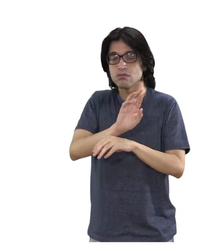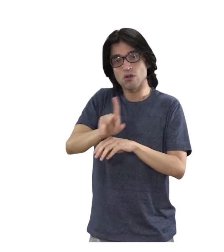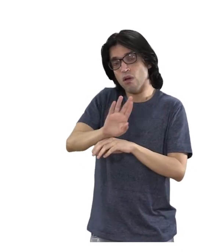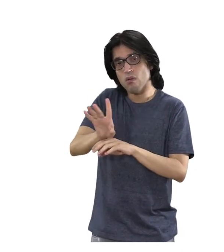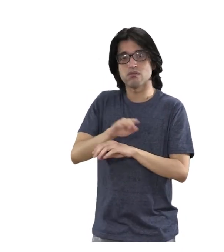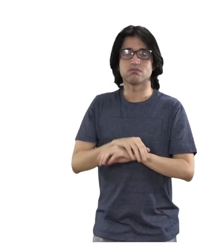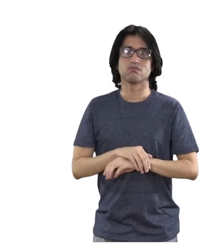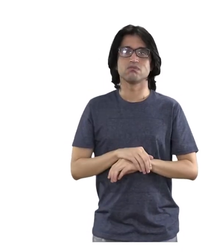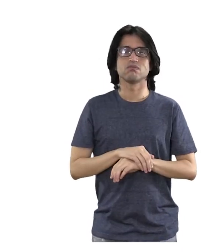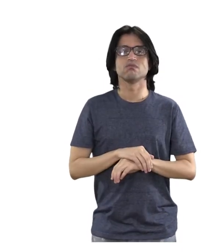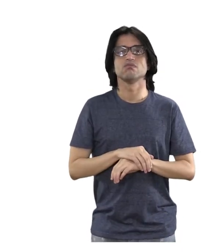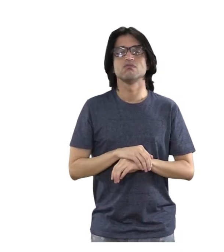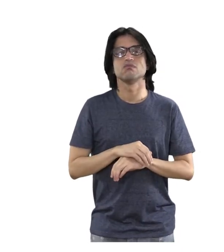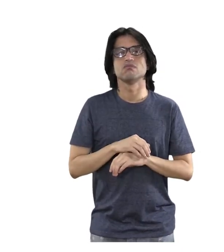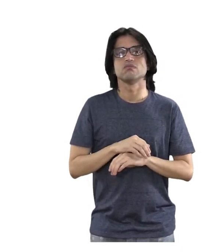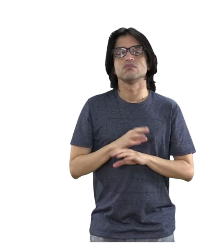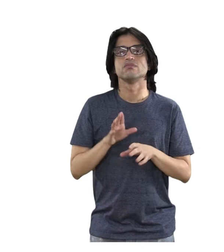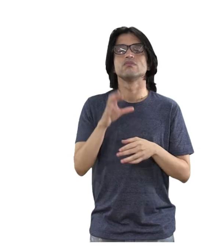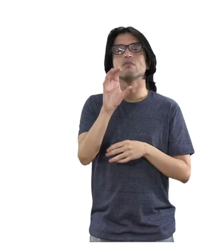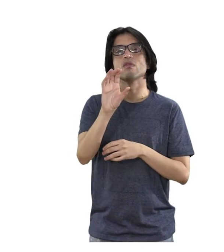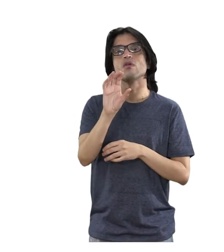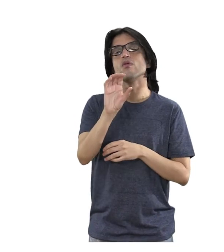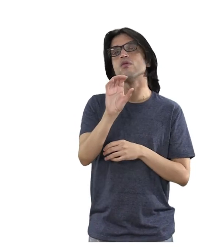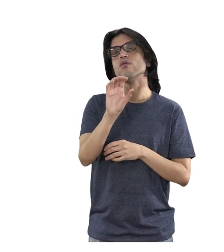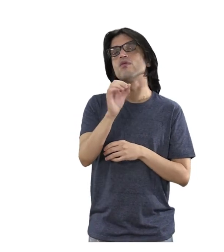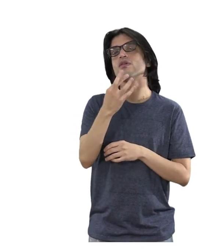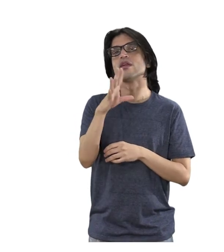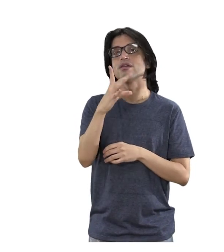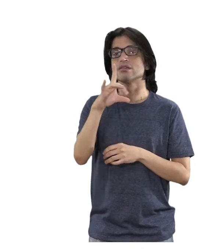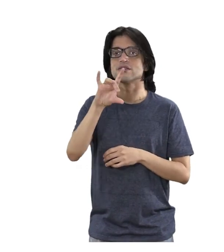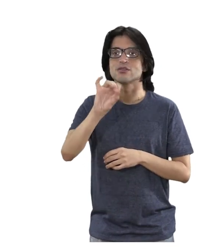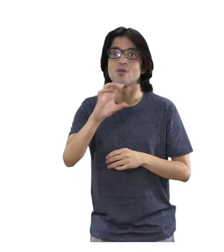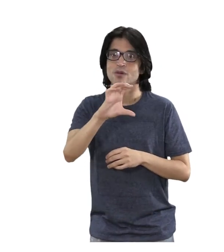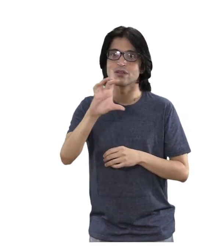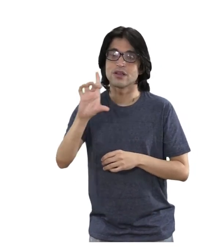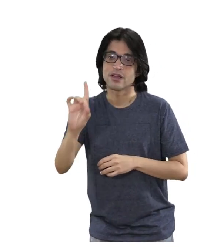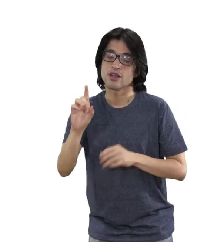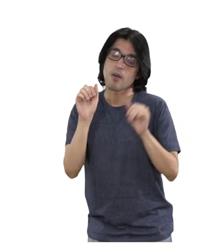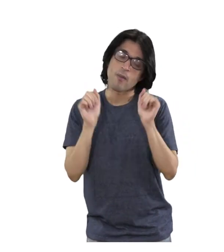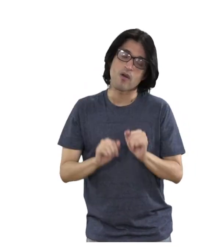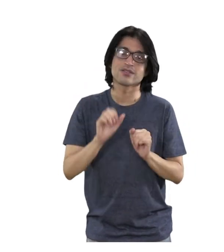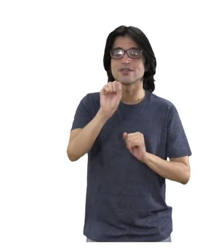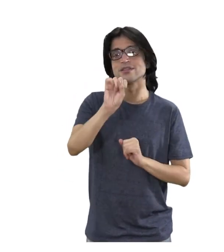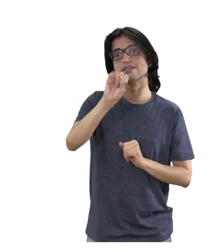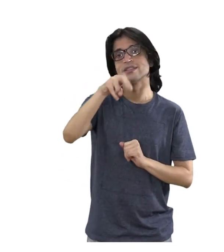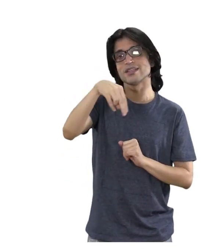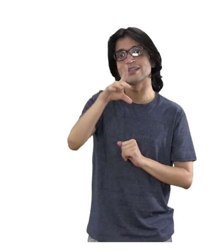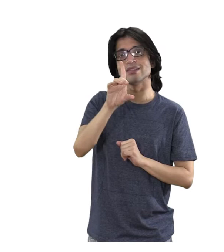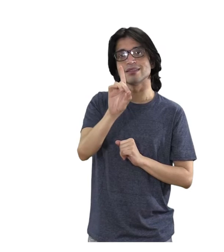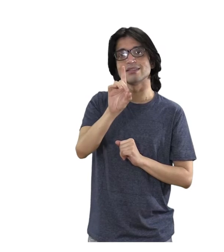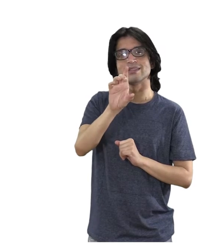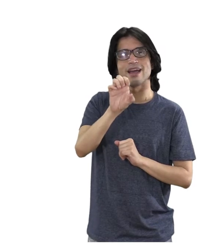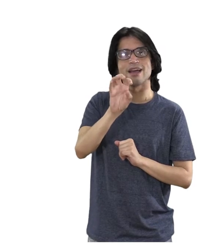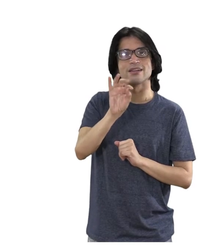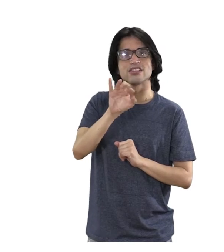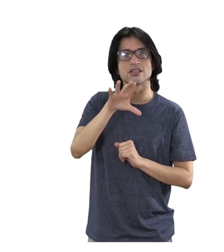oração. As orações coordenadas são classificadas em sindéticas e assindéticas. Sindéticas são